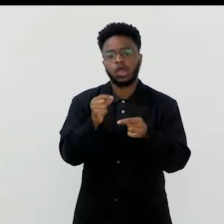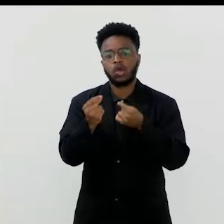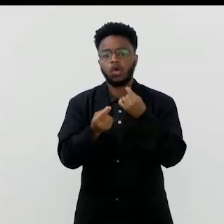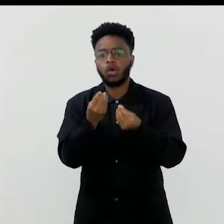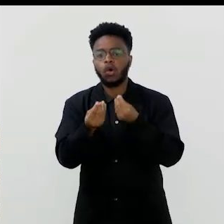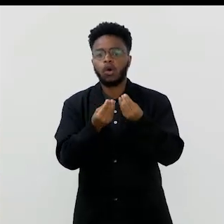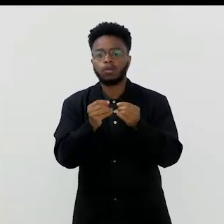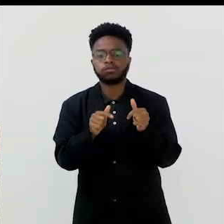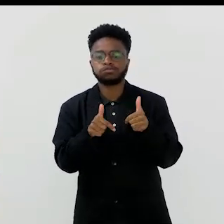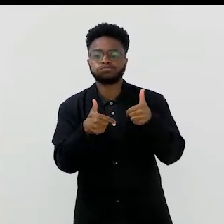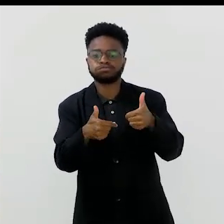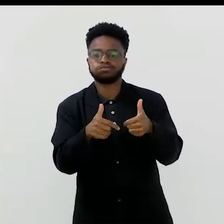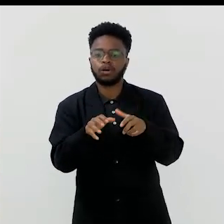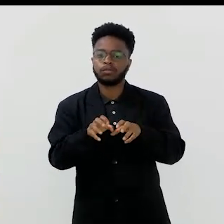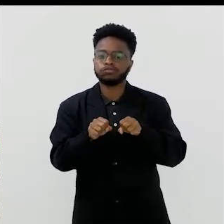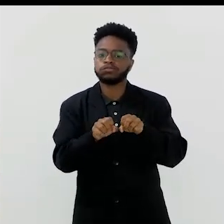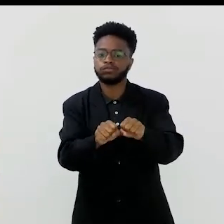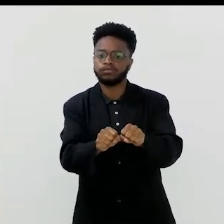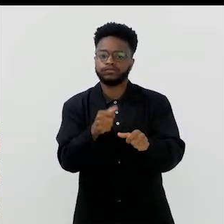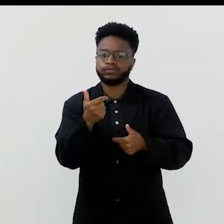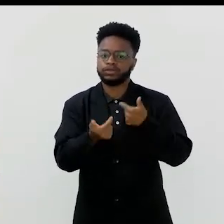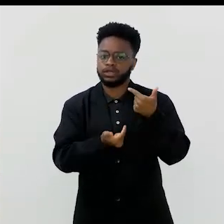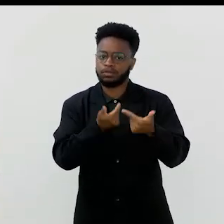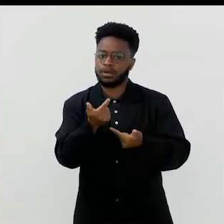dessa mão de obra criativa que